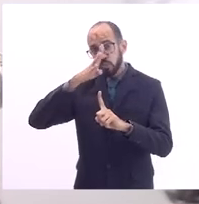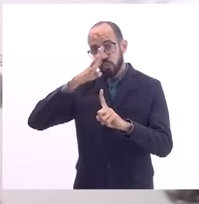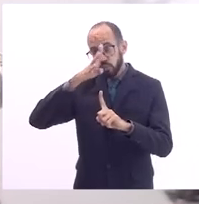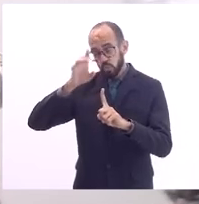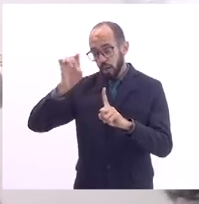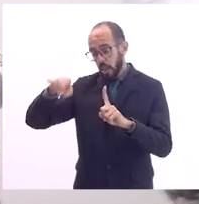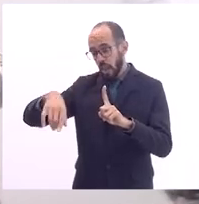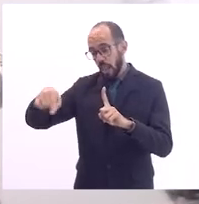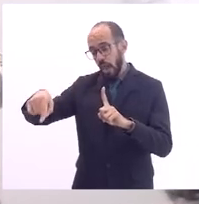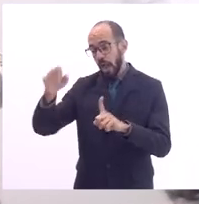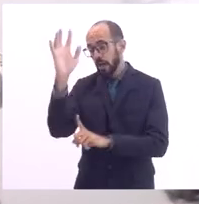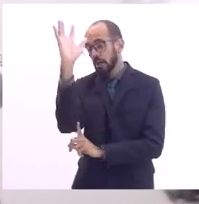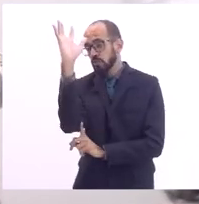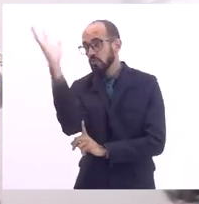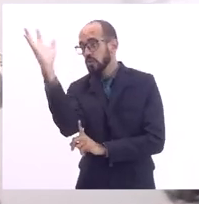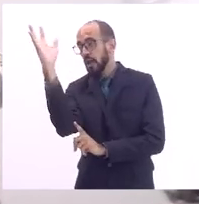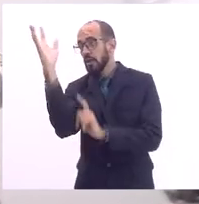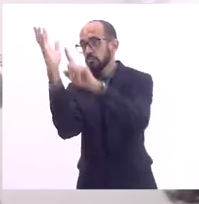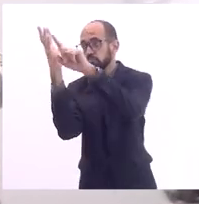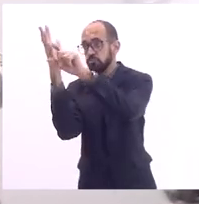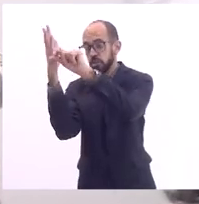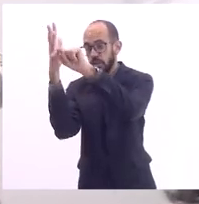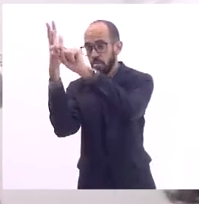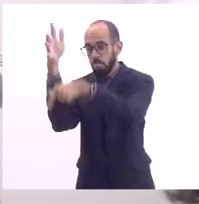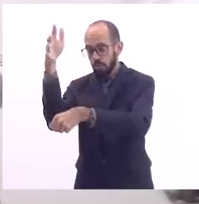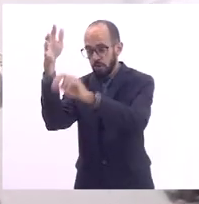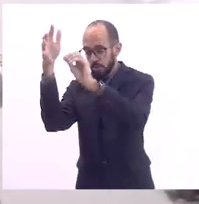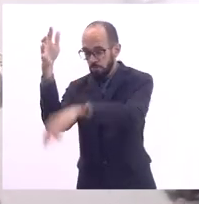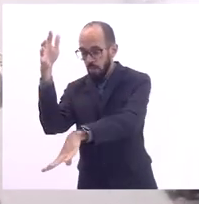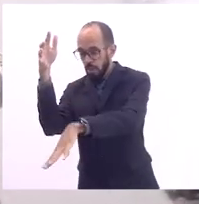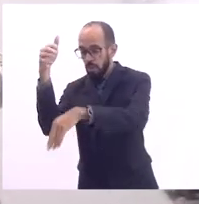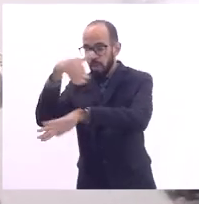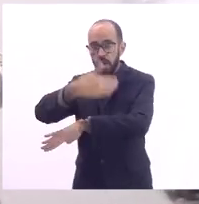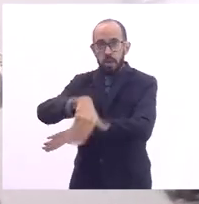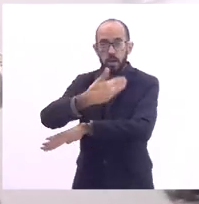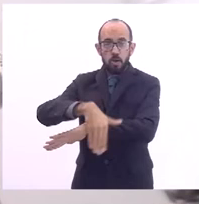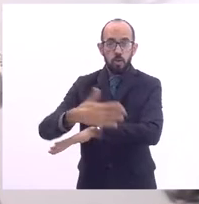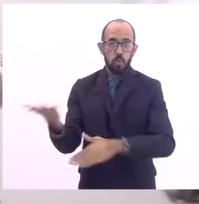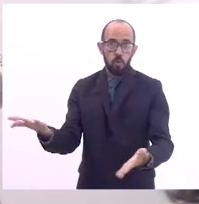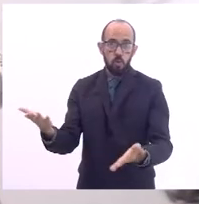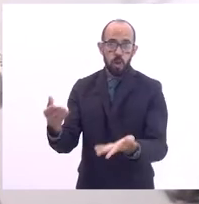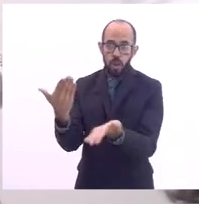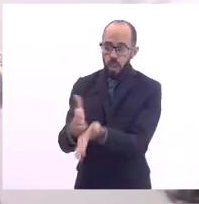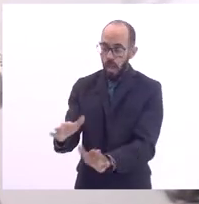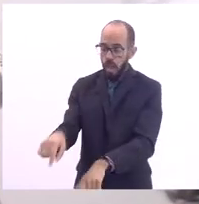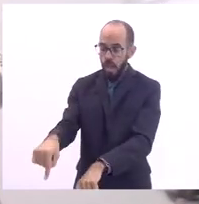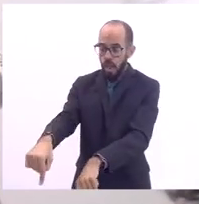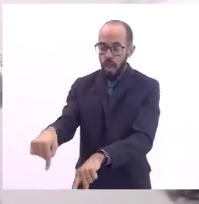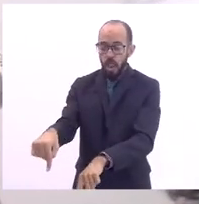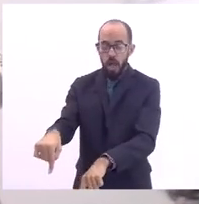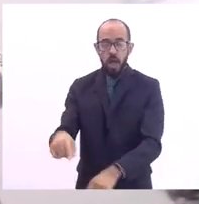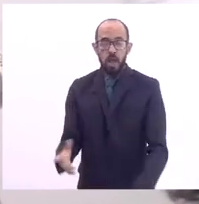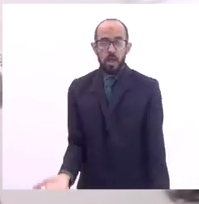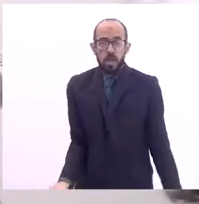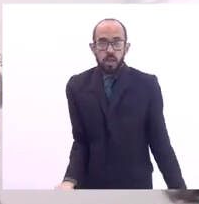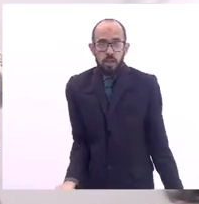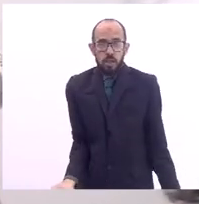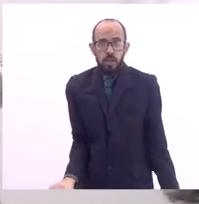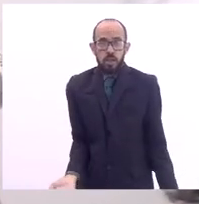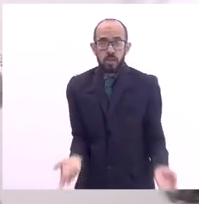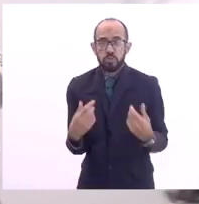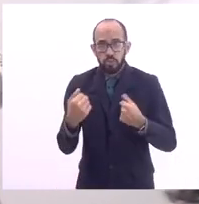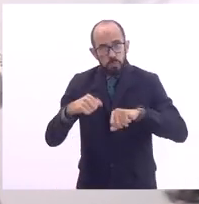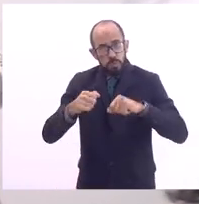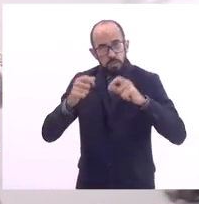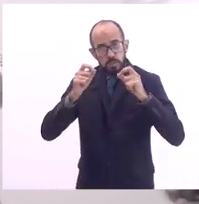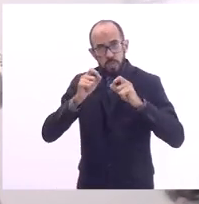lá e o município que se vire. Então, essa é uma reclamação recorrente, deputado, e que a gente precisa também de um olhar atento. Que bom que nós